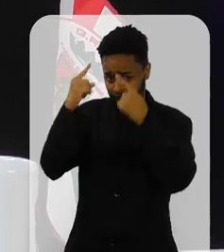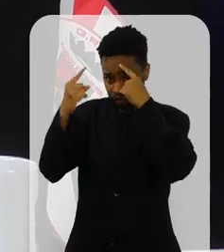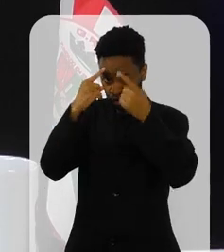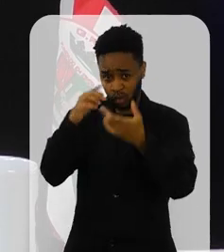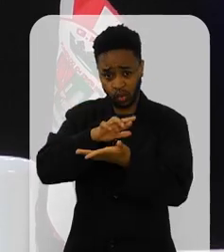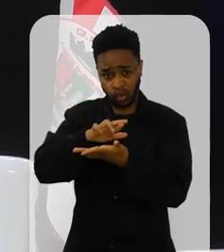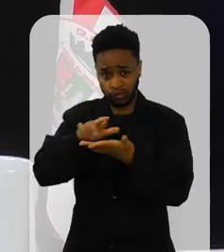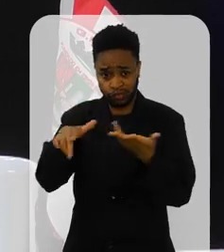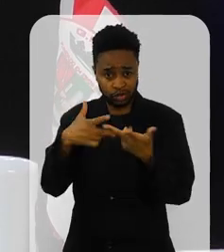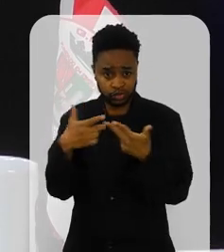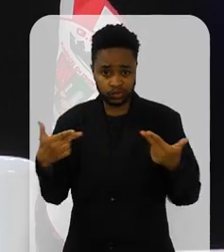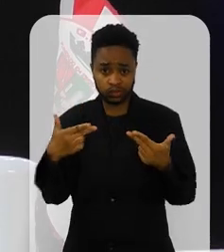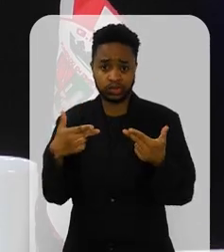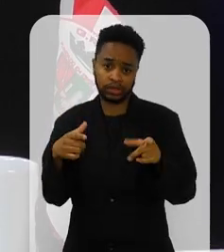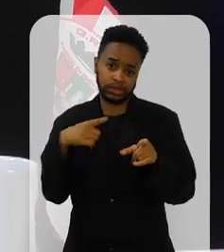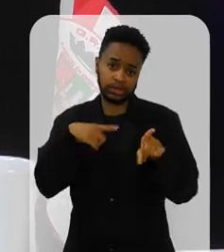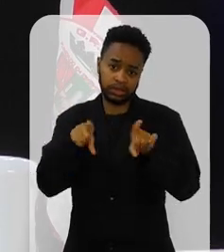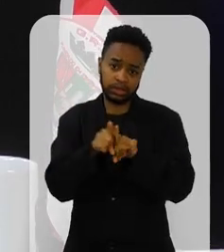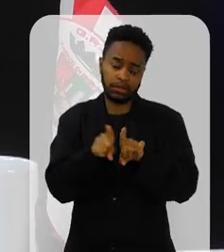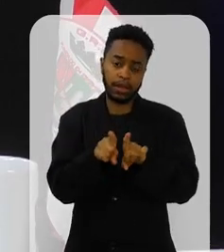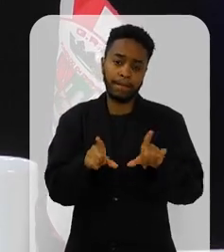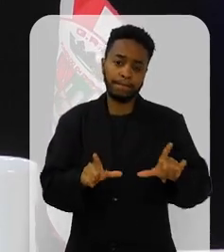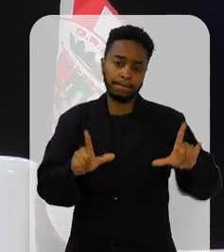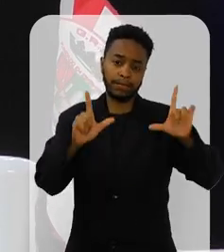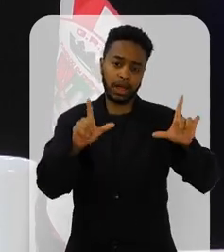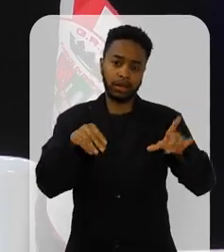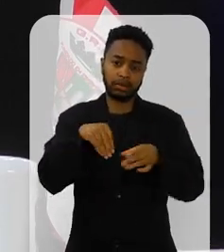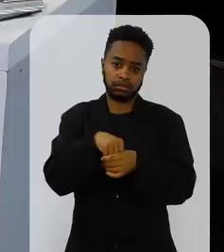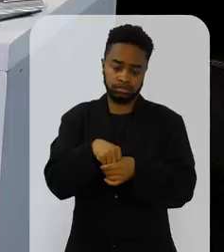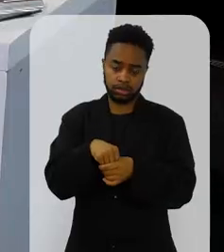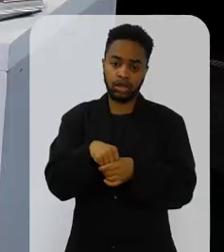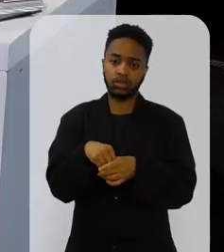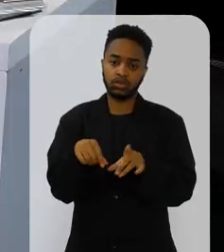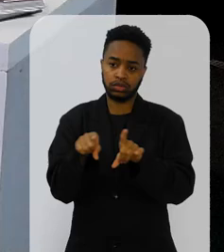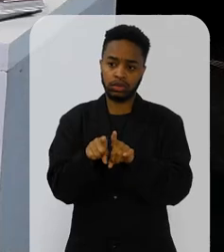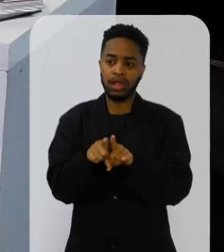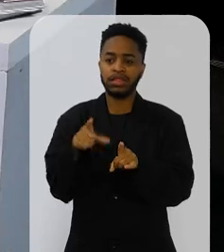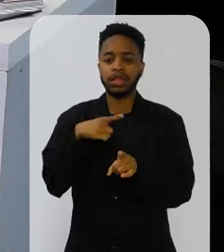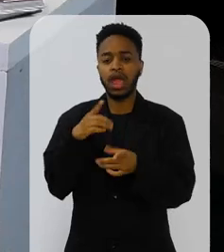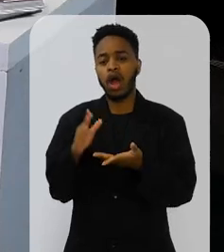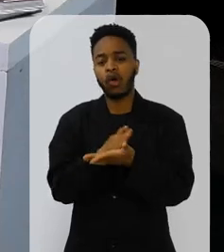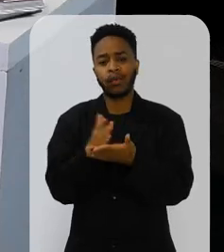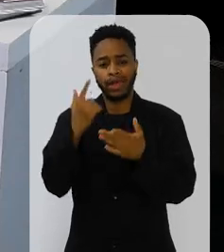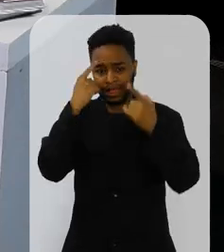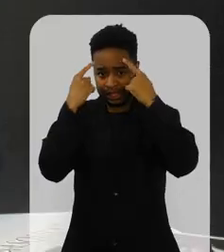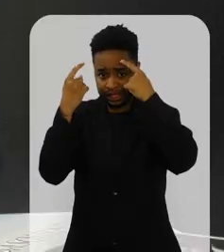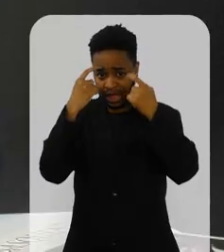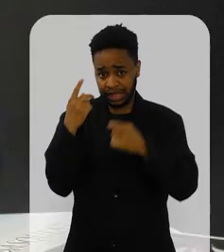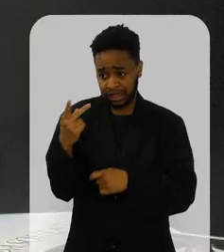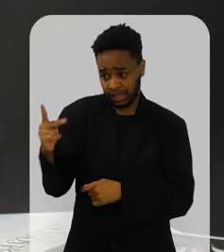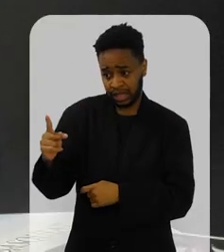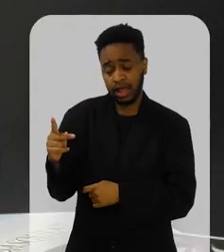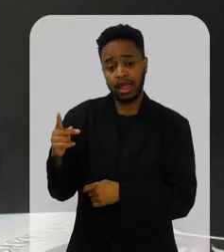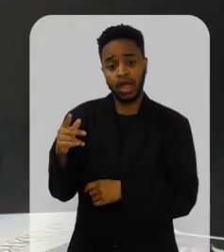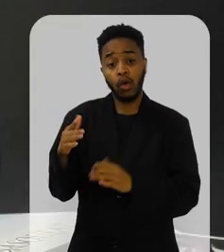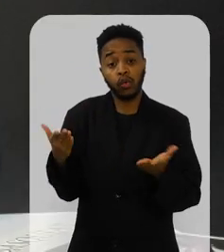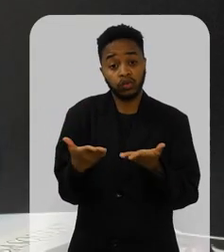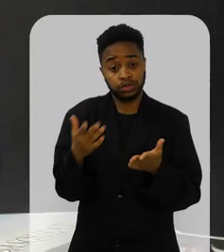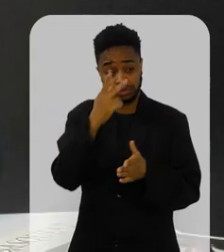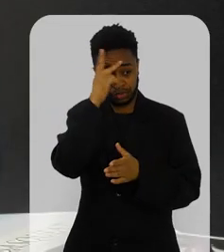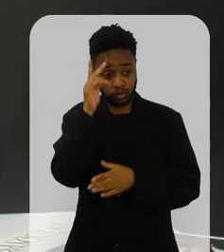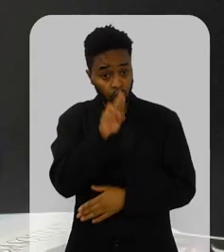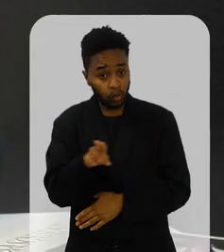agora até placa tem até dentro de barracão. Muitas das sacadas que hoje as pessoas usam no carnaval,